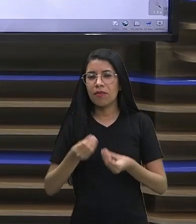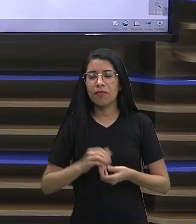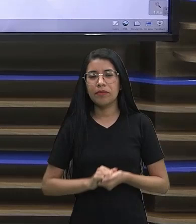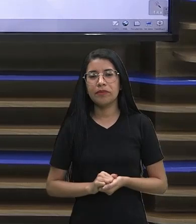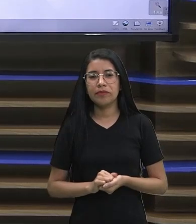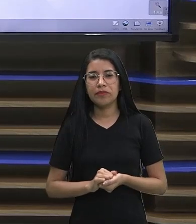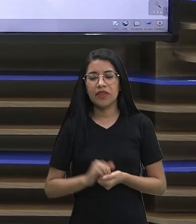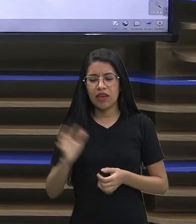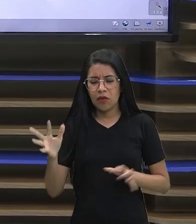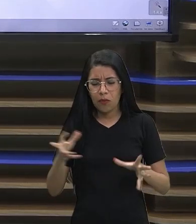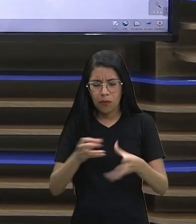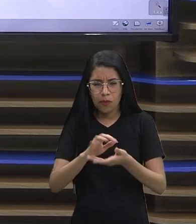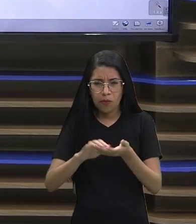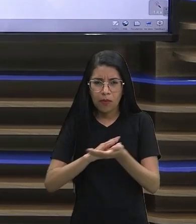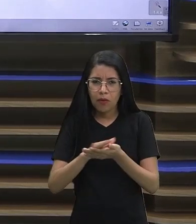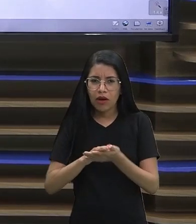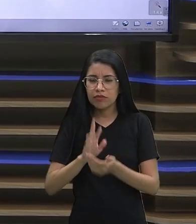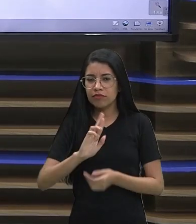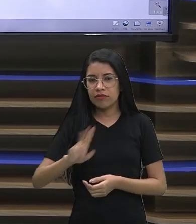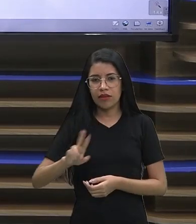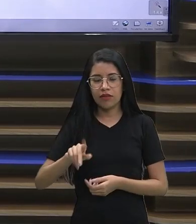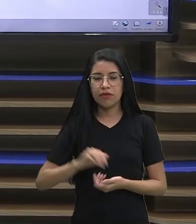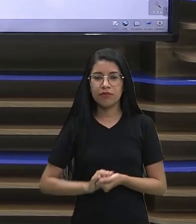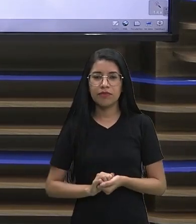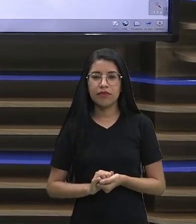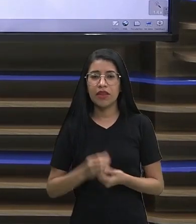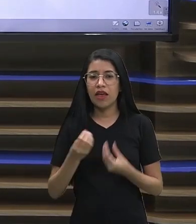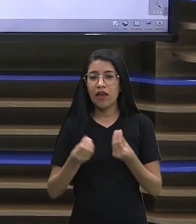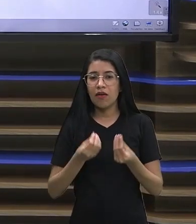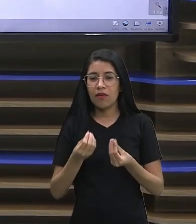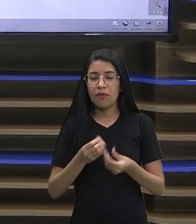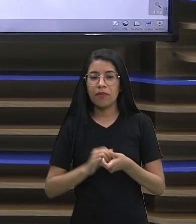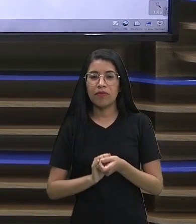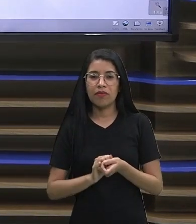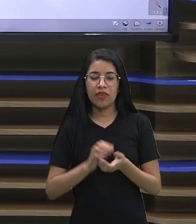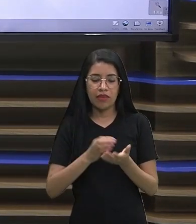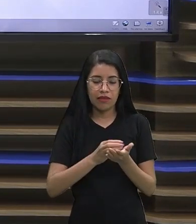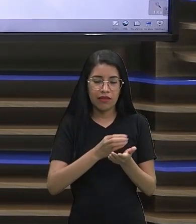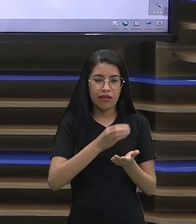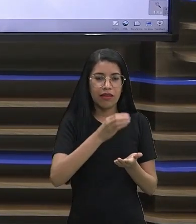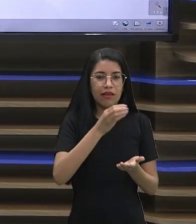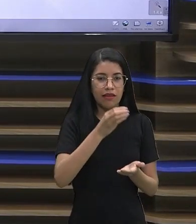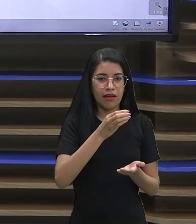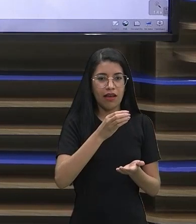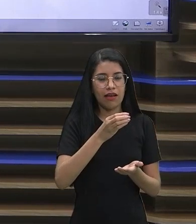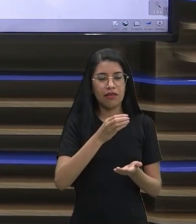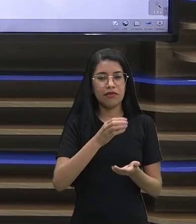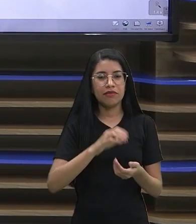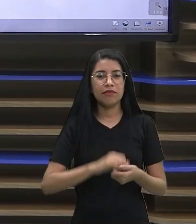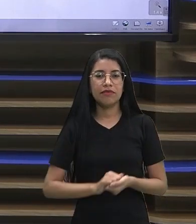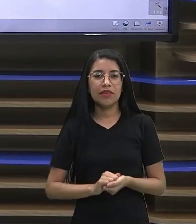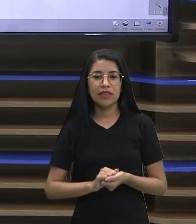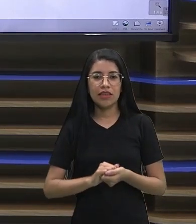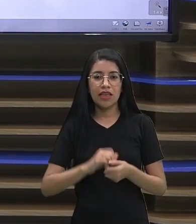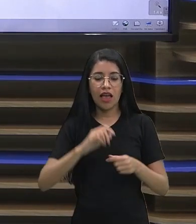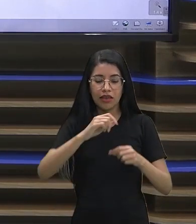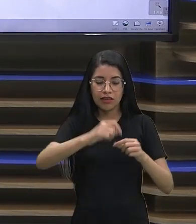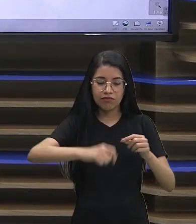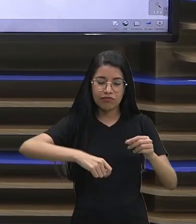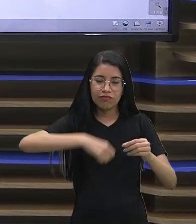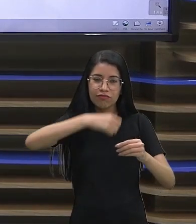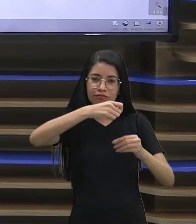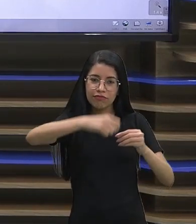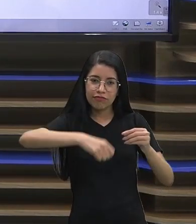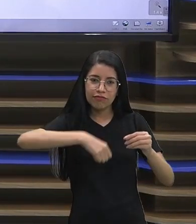assim? Não, o que ele faz? Ele pega uma garrafa PET ou uma lata de leite e enrola a